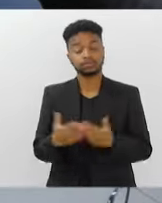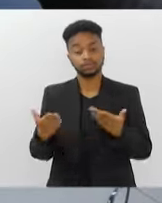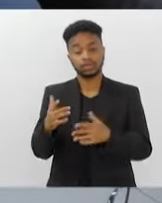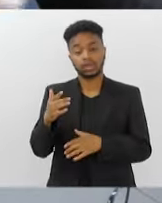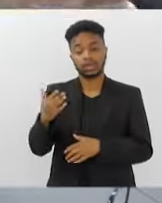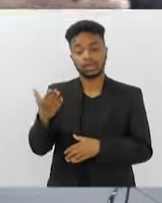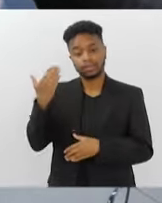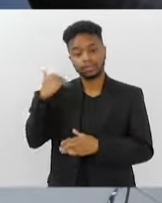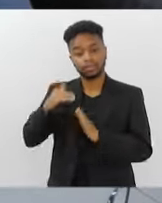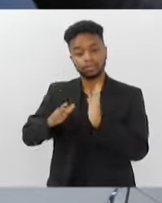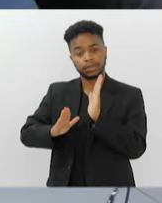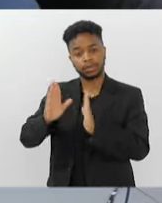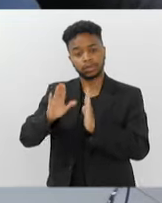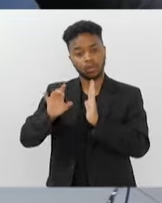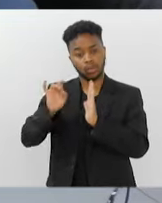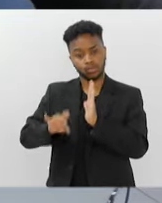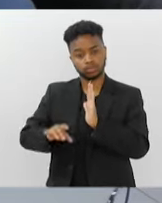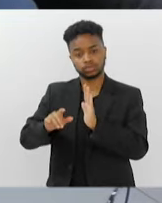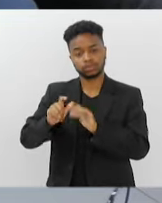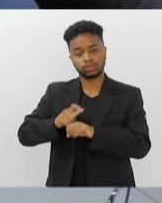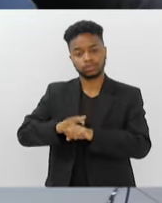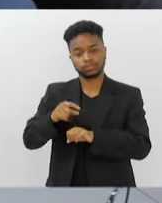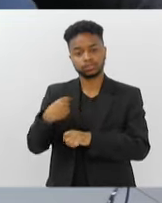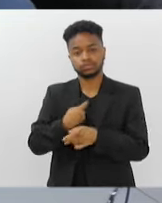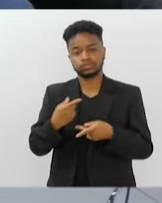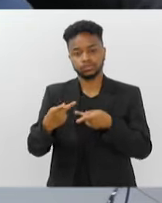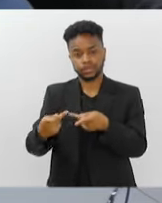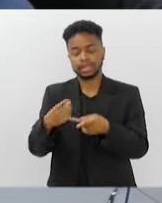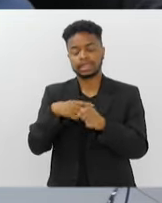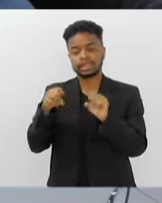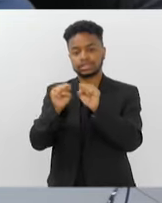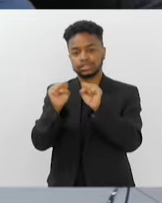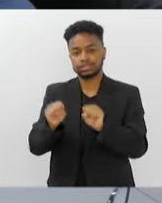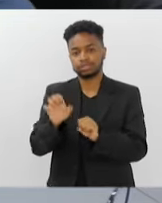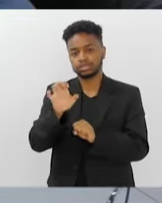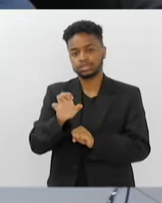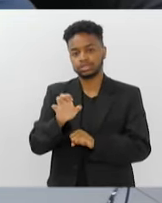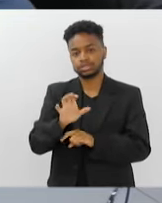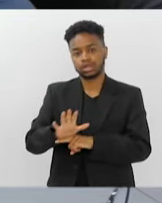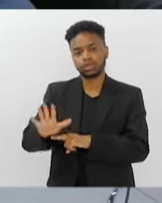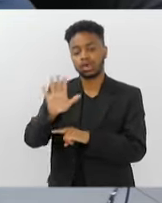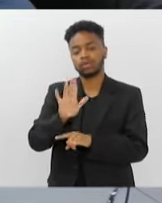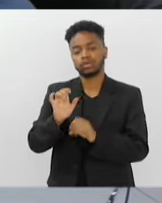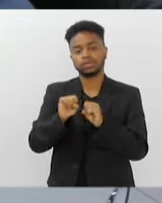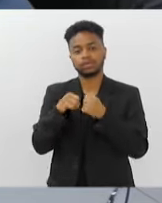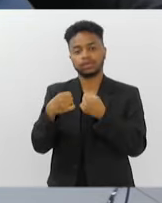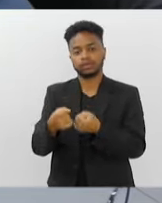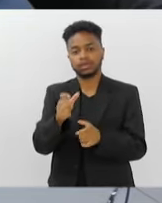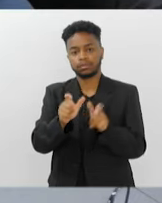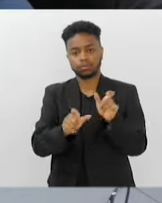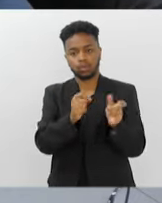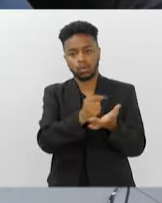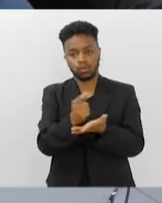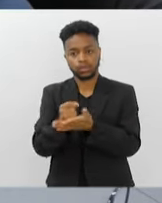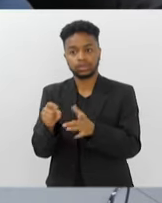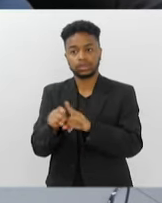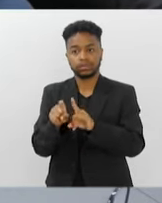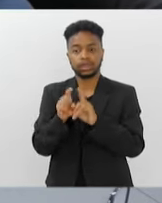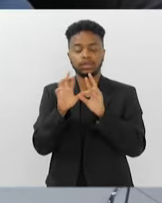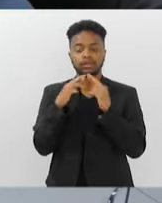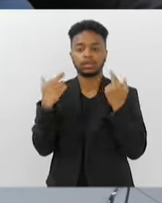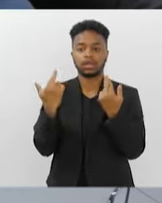estivemos lá inclusive com todo o sistema Estadual de defesa do consumidor que inclusive nesta reunião a